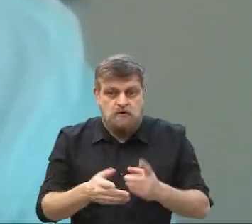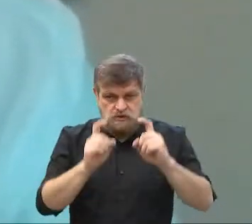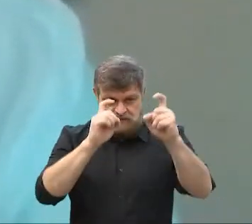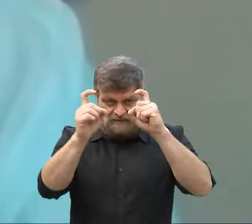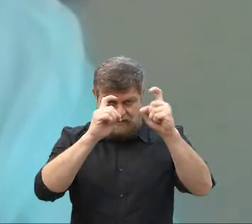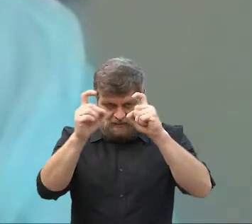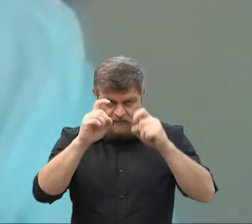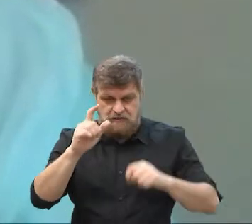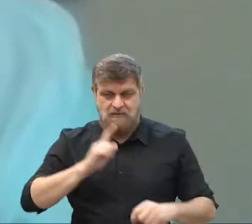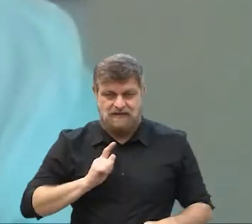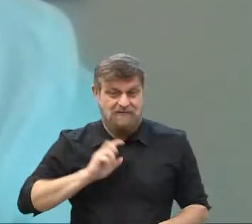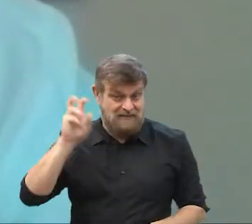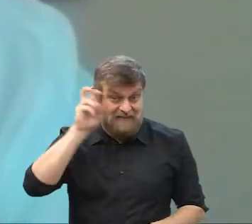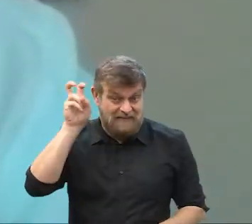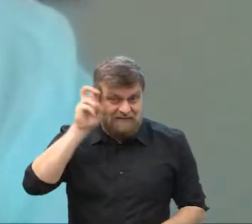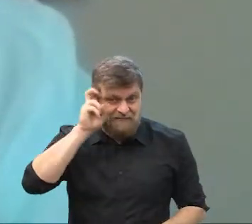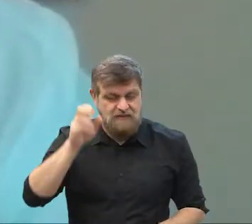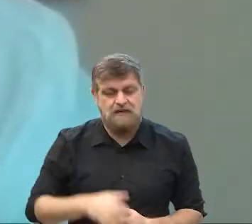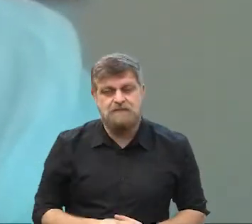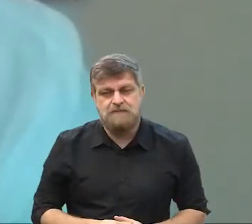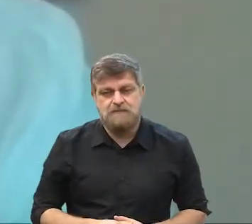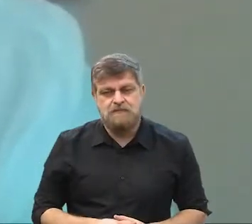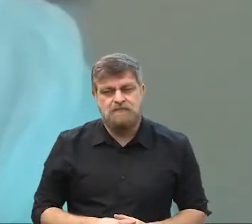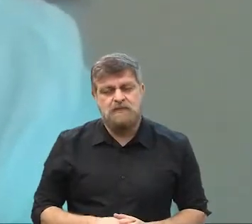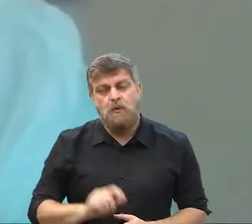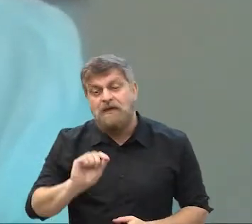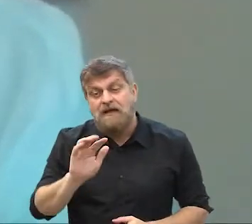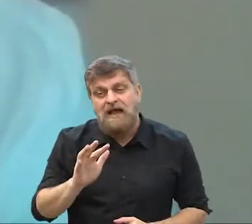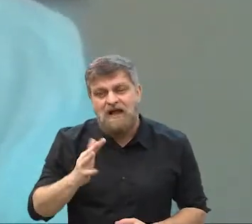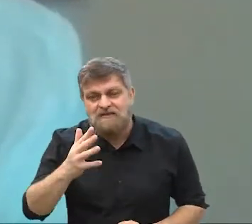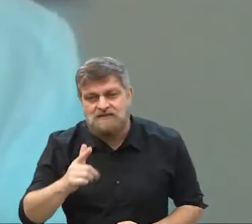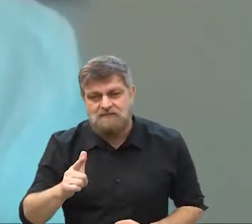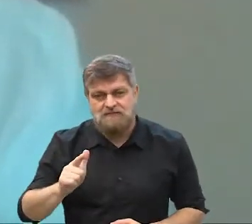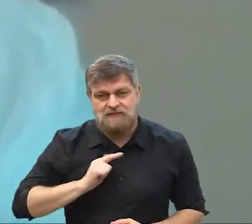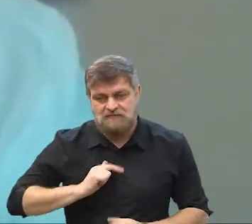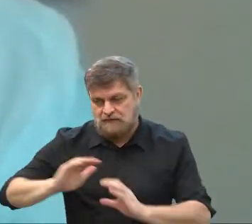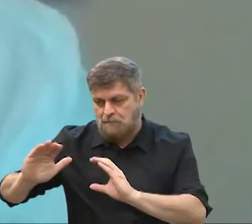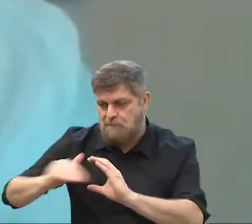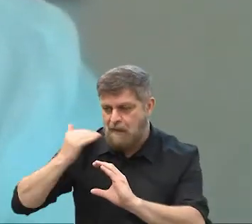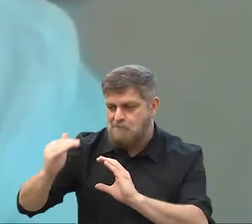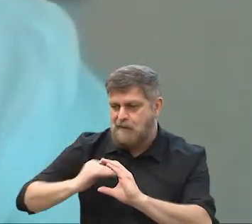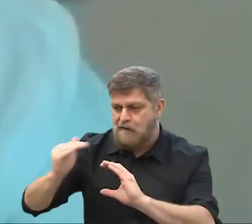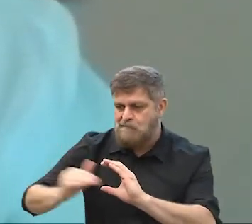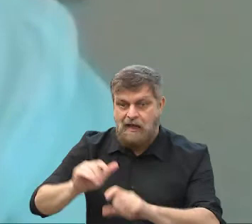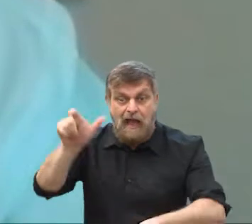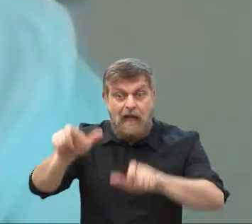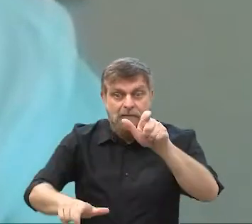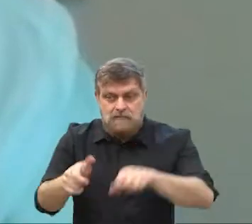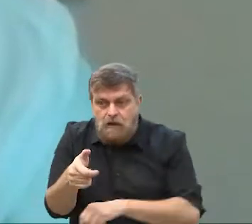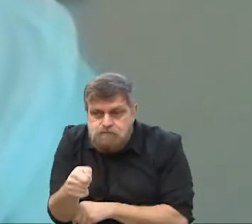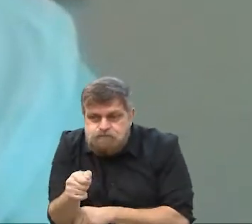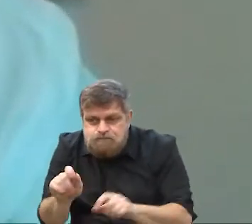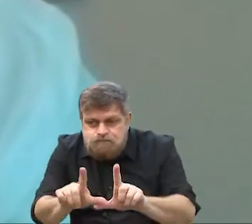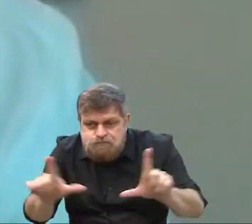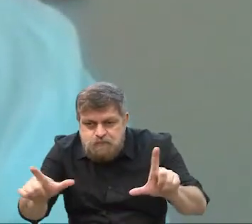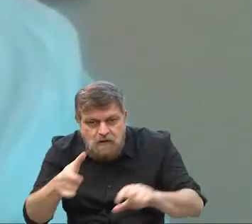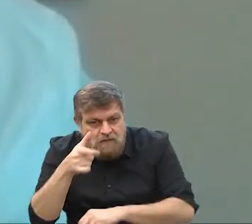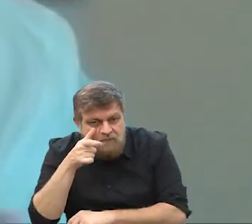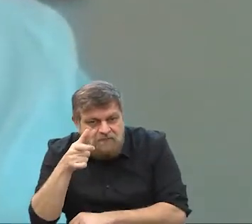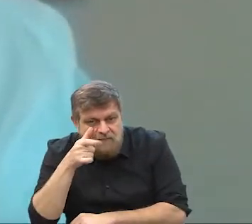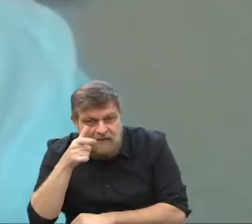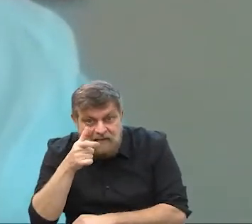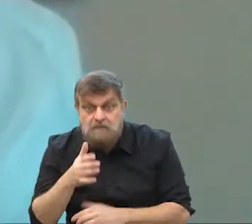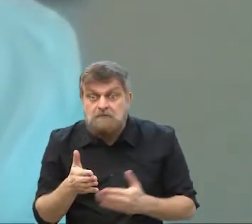sessão de quinta-feira, eu recebi retorno de pessoas que estavam acompanhando as nossas sessões. Então,